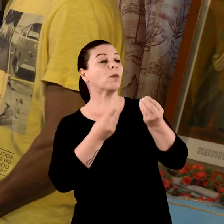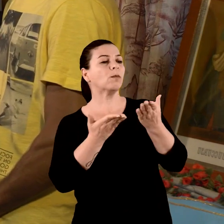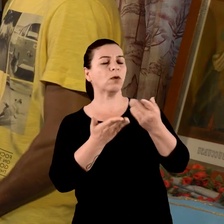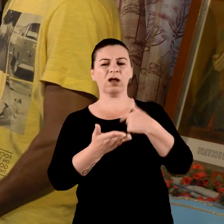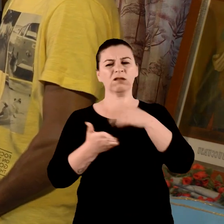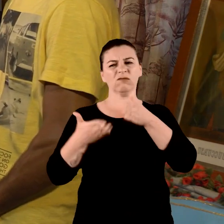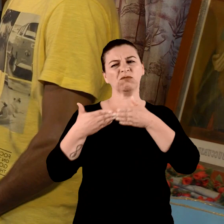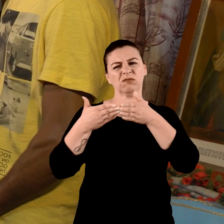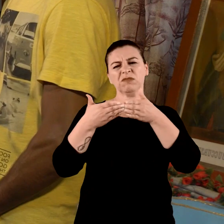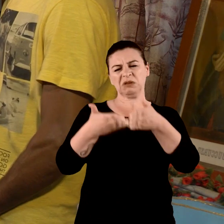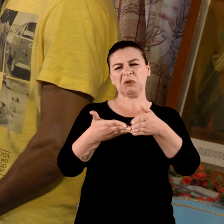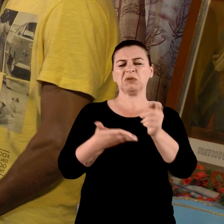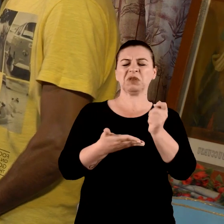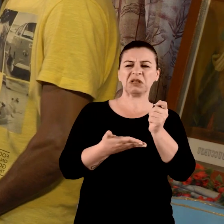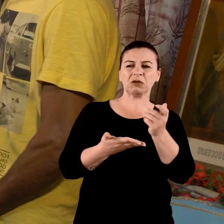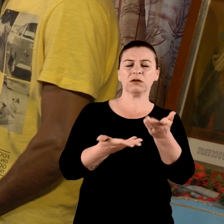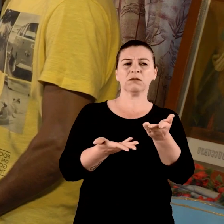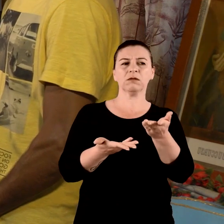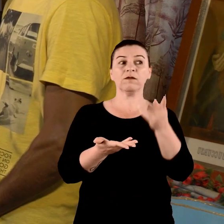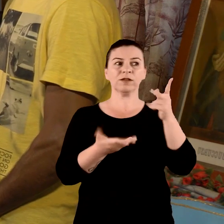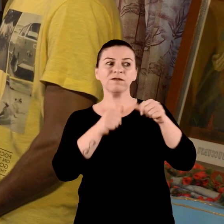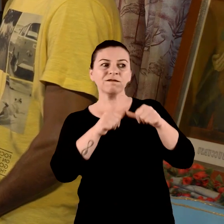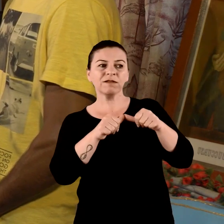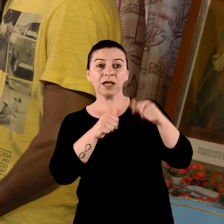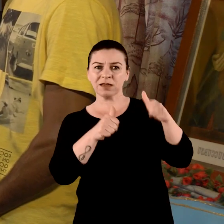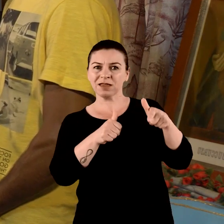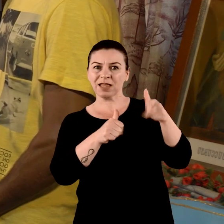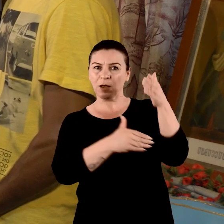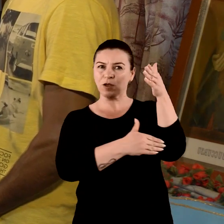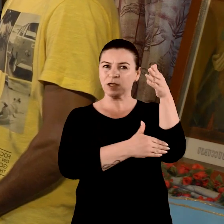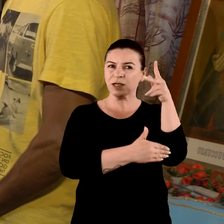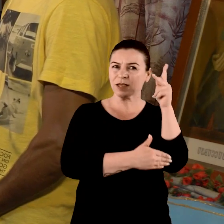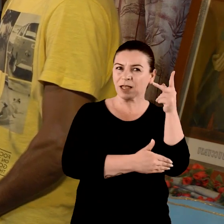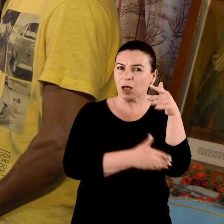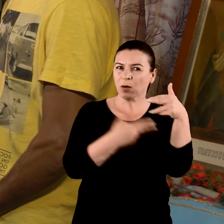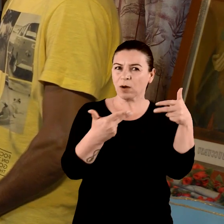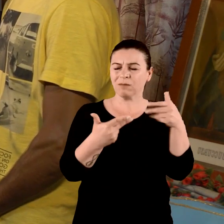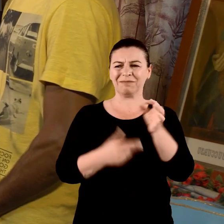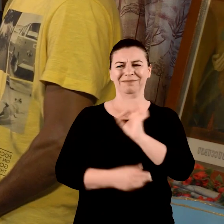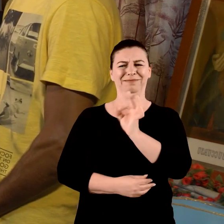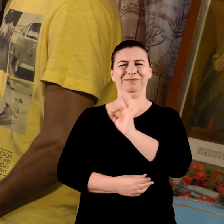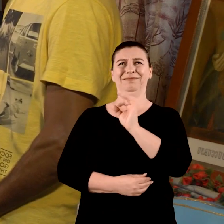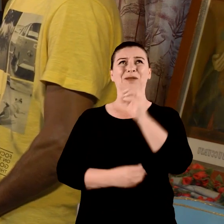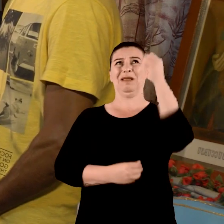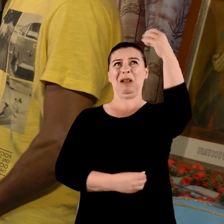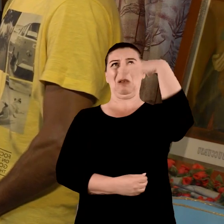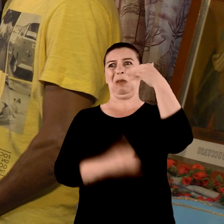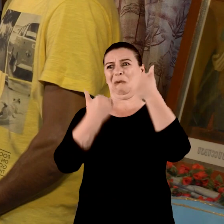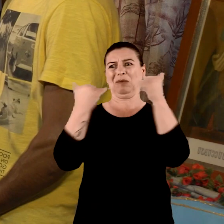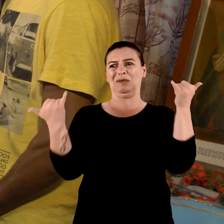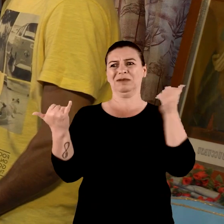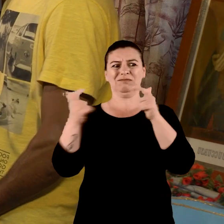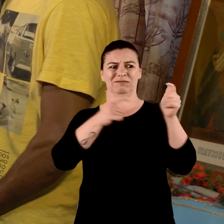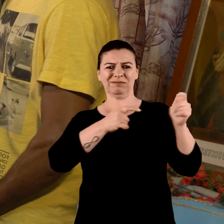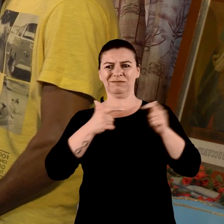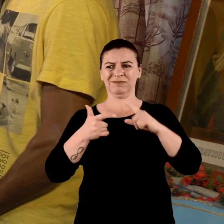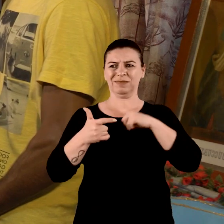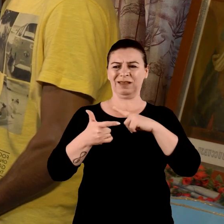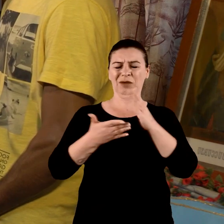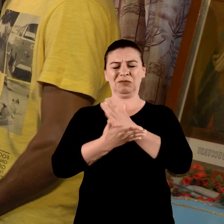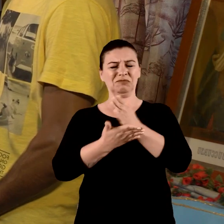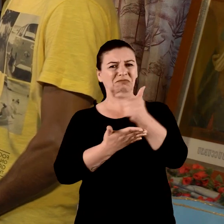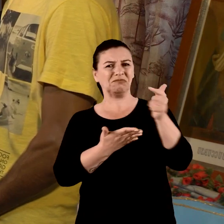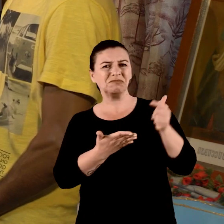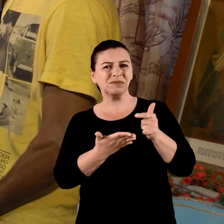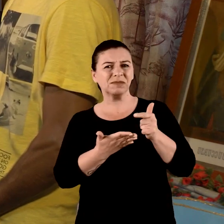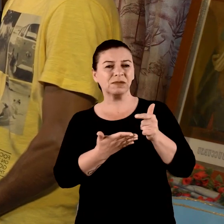Eu digo, vou numa canoa aí de pescador. E você vai ficar lá, tem pousada? Eu digo, não, tem nem luz elétrica. Você sabe que em muitos